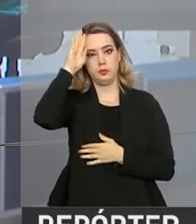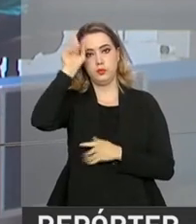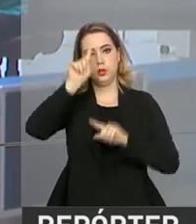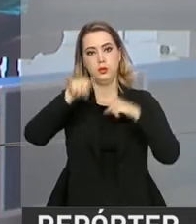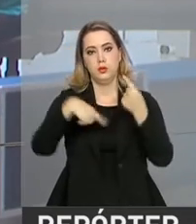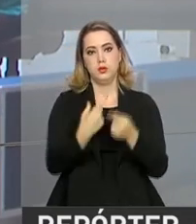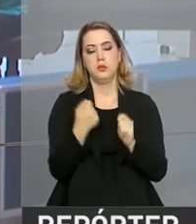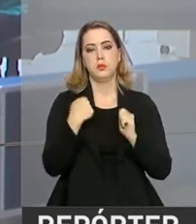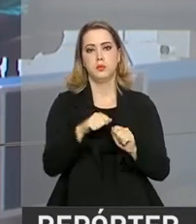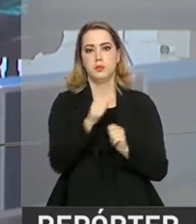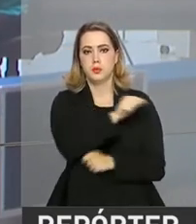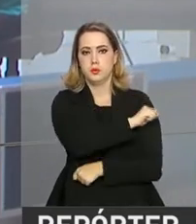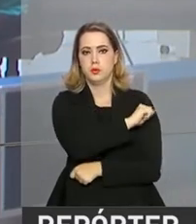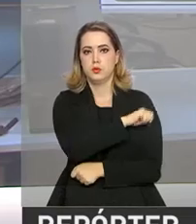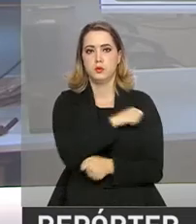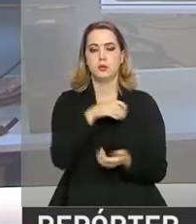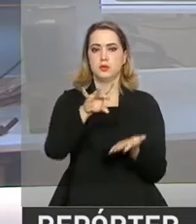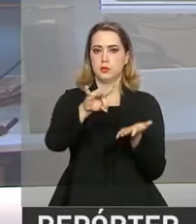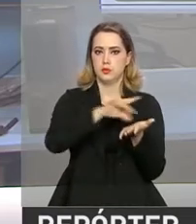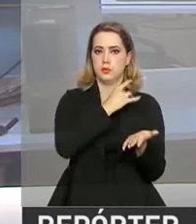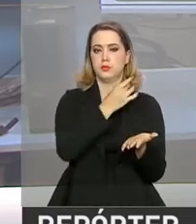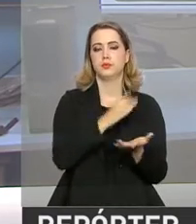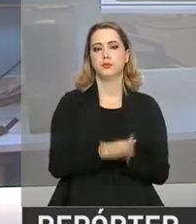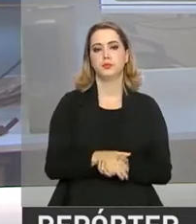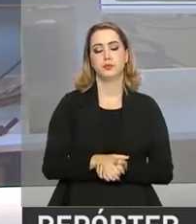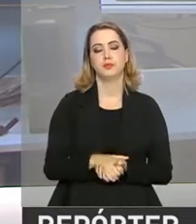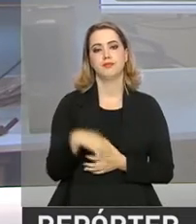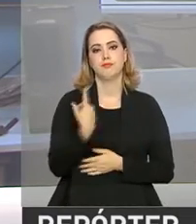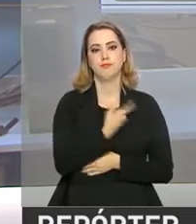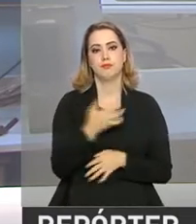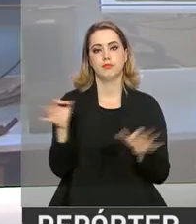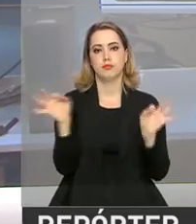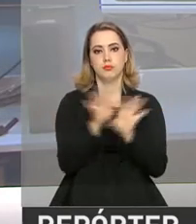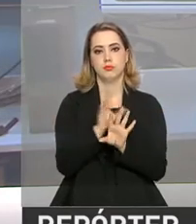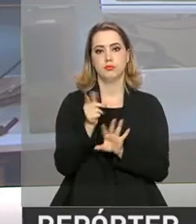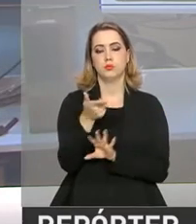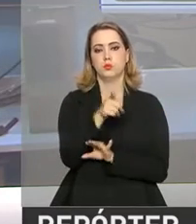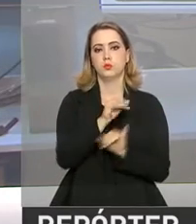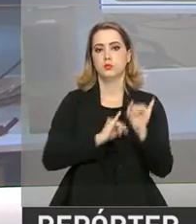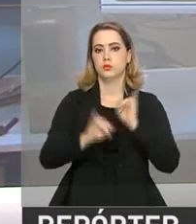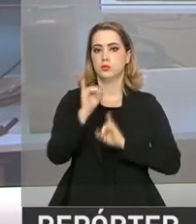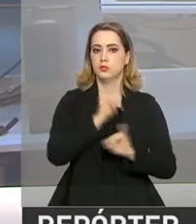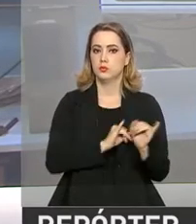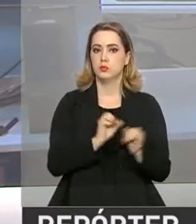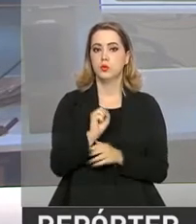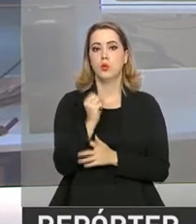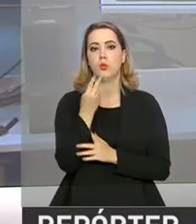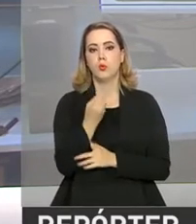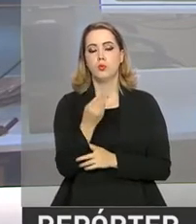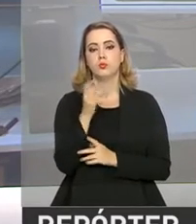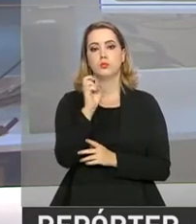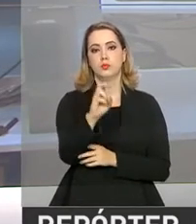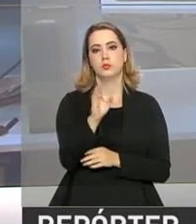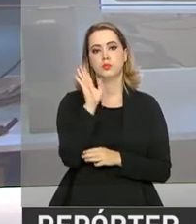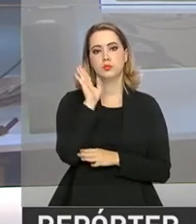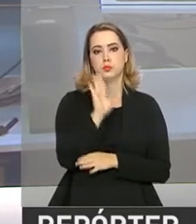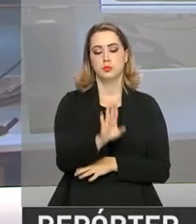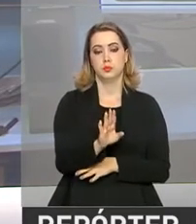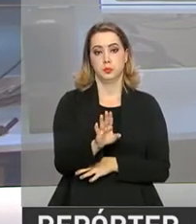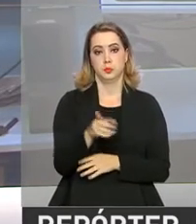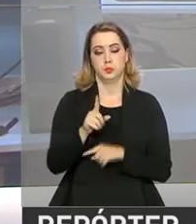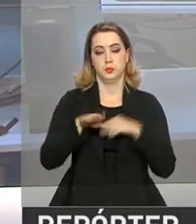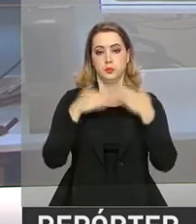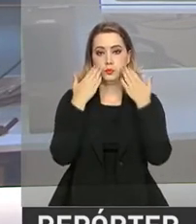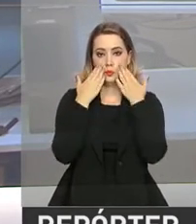validar as informações nós ficamos por aqui voltamos a qualquer momento com outras informações ou às cinco da tarde na